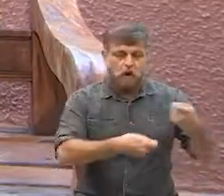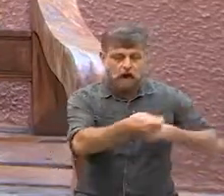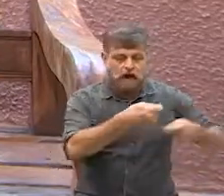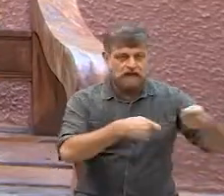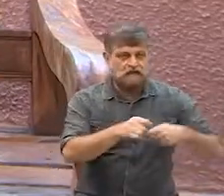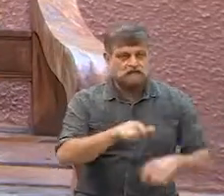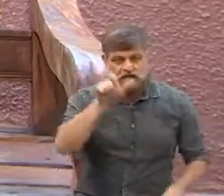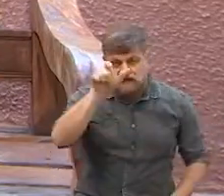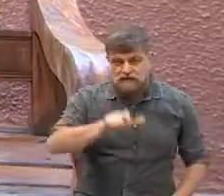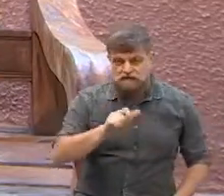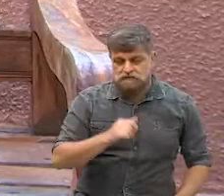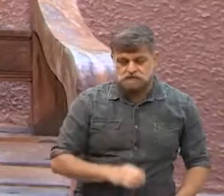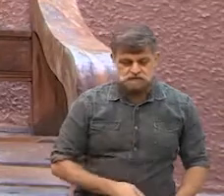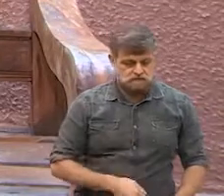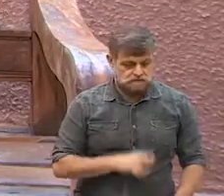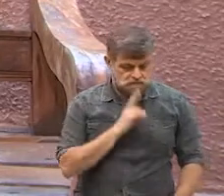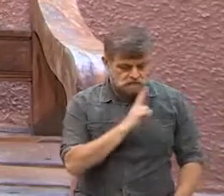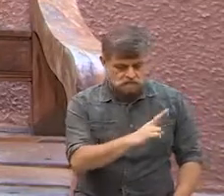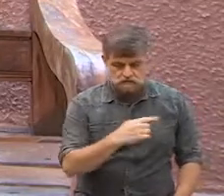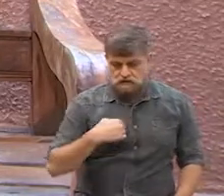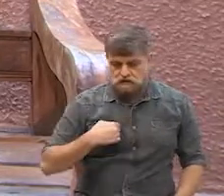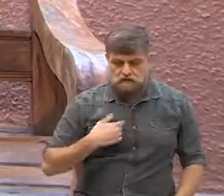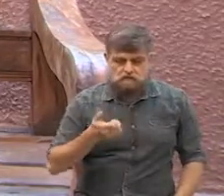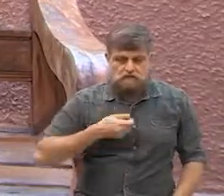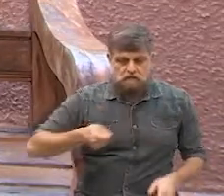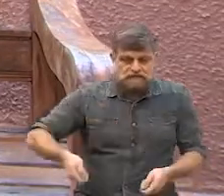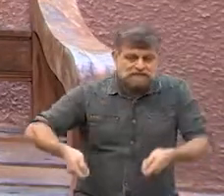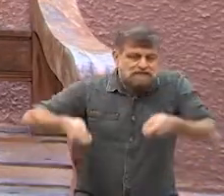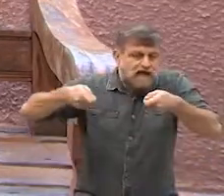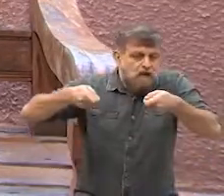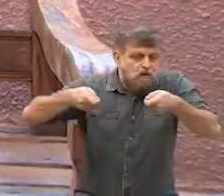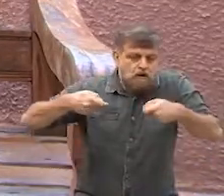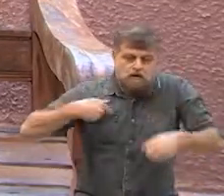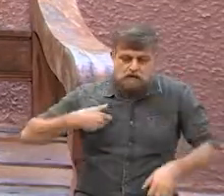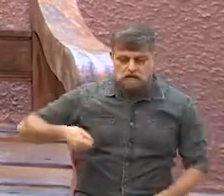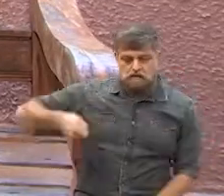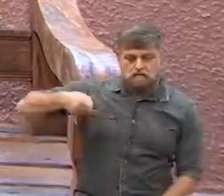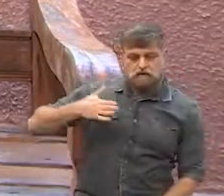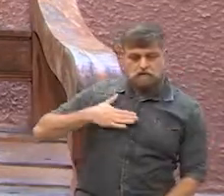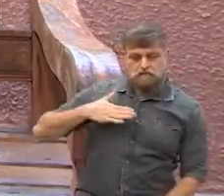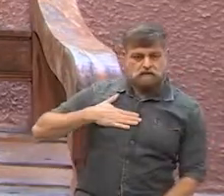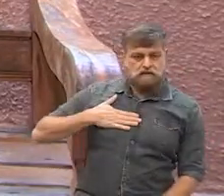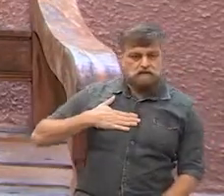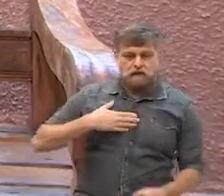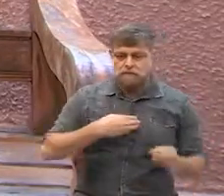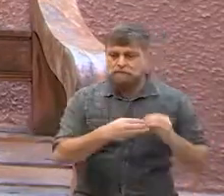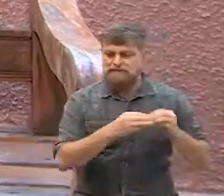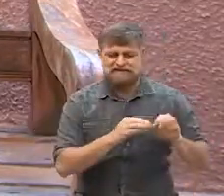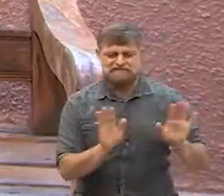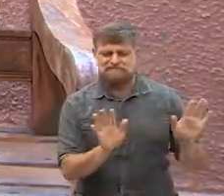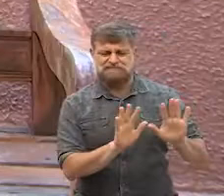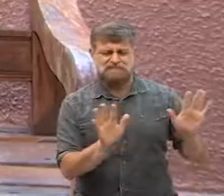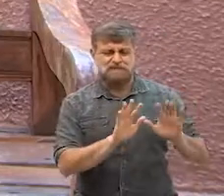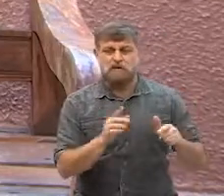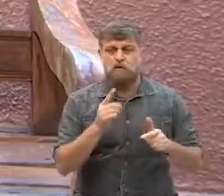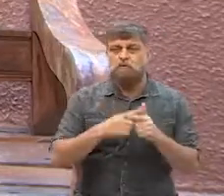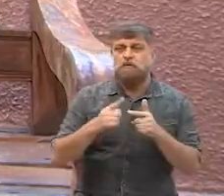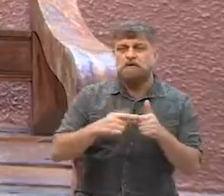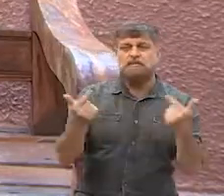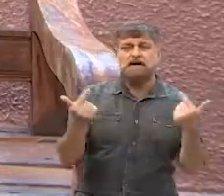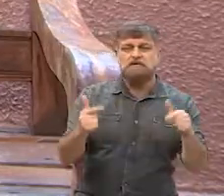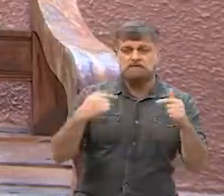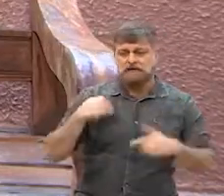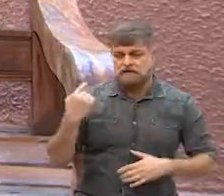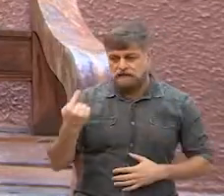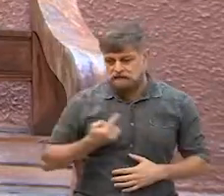tudo bem, porque qual é o problema de eu levar uma sacola, uma eco bag e não trazer uma embalagem? Não tem problema nenhum, é só a